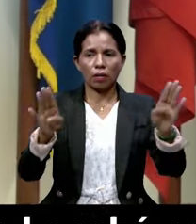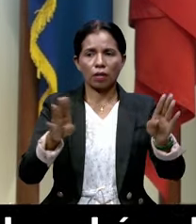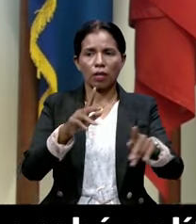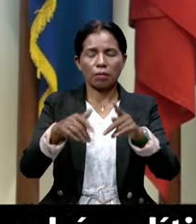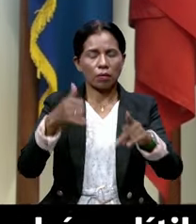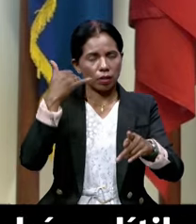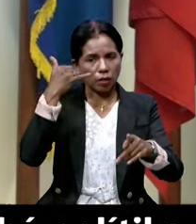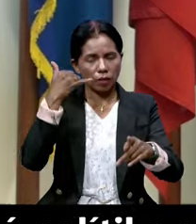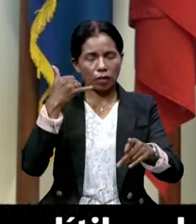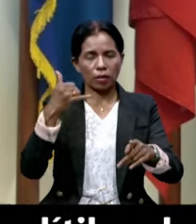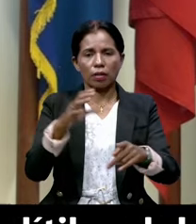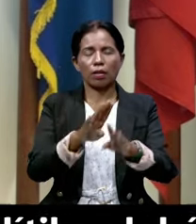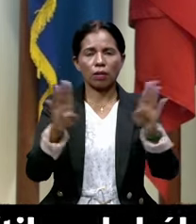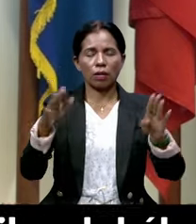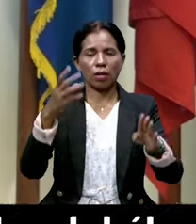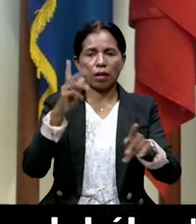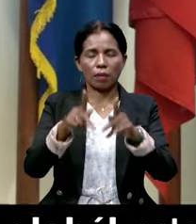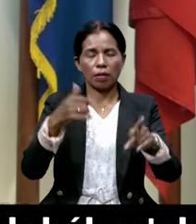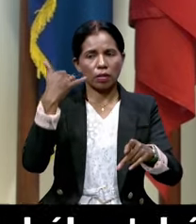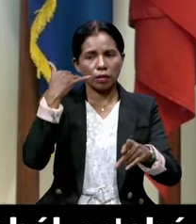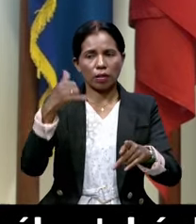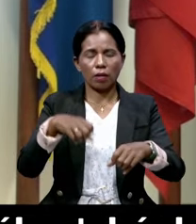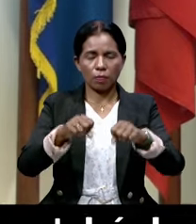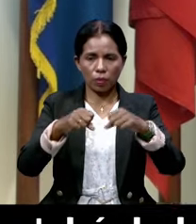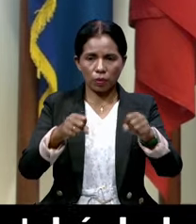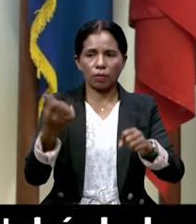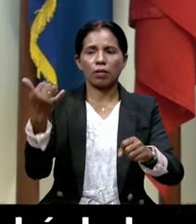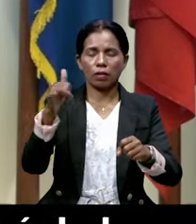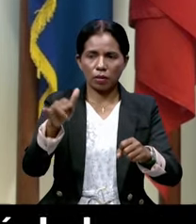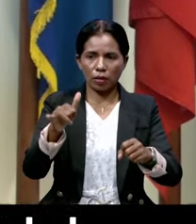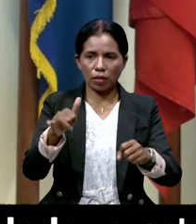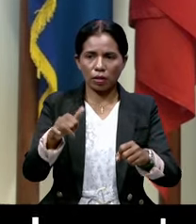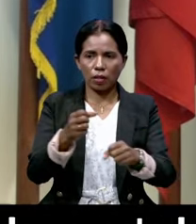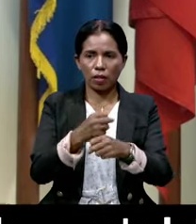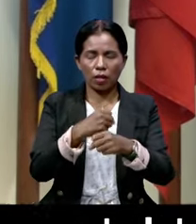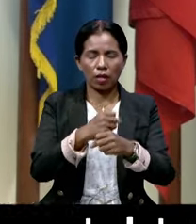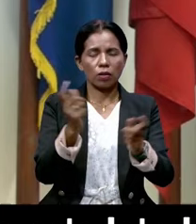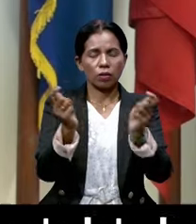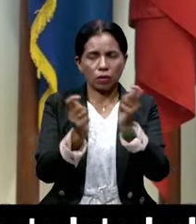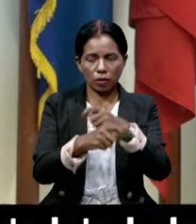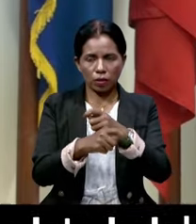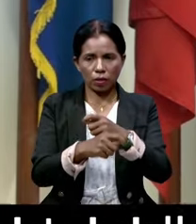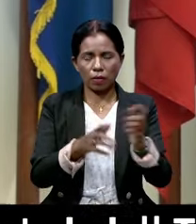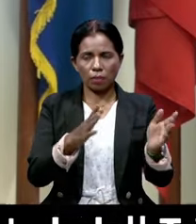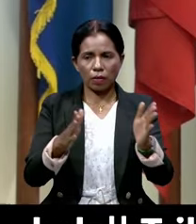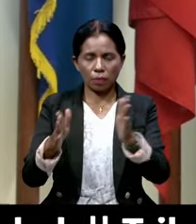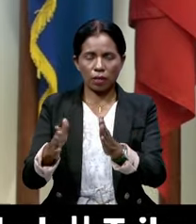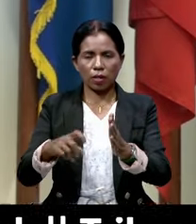unlock pakai menye telefon. Motor sirene be mak halo modifikasiun, prepare sabi